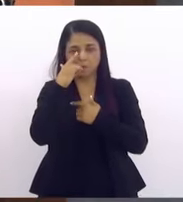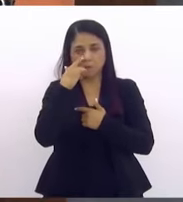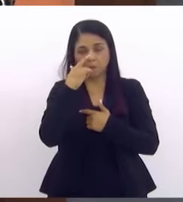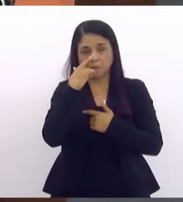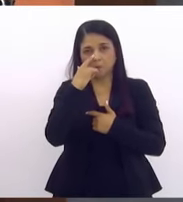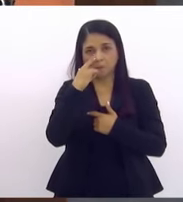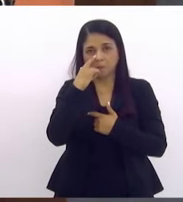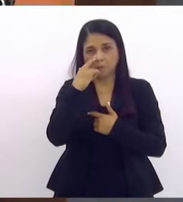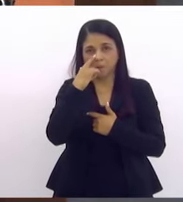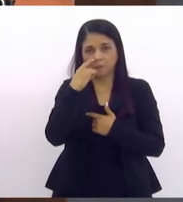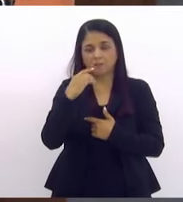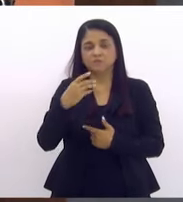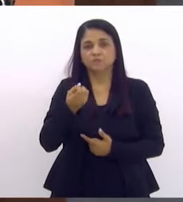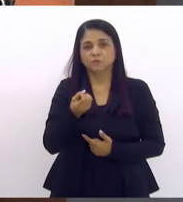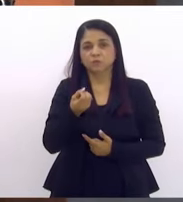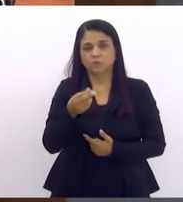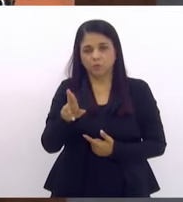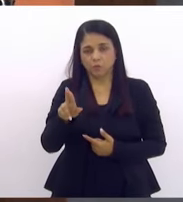Niterói